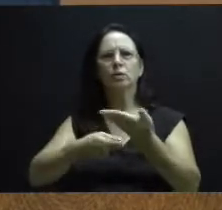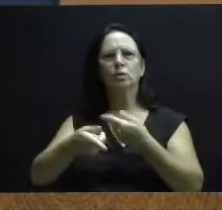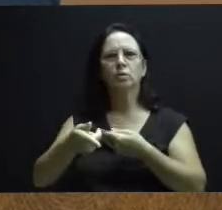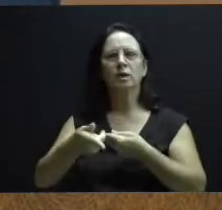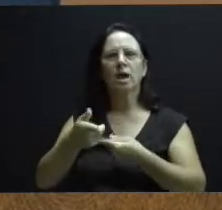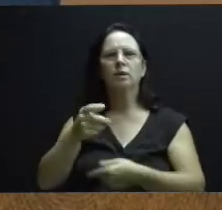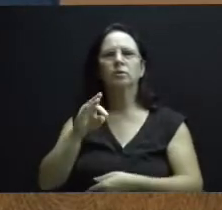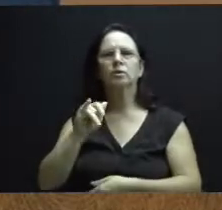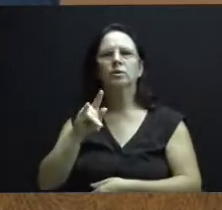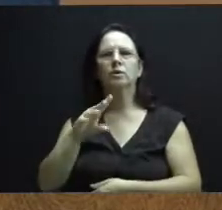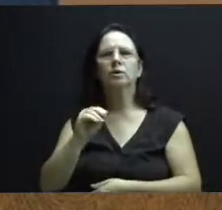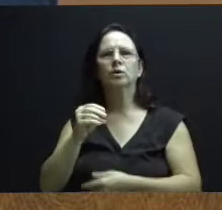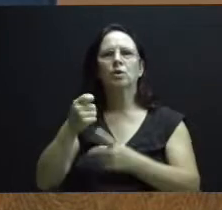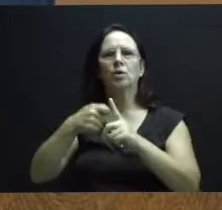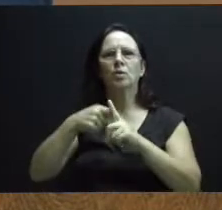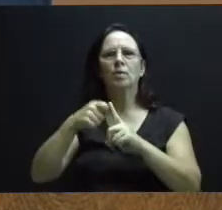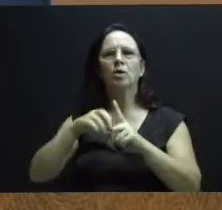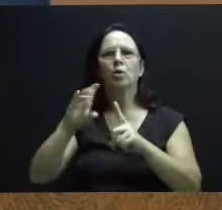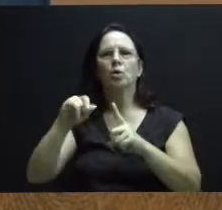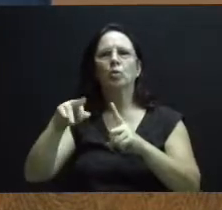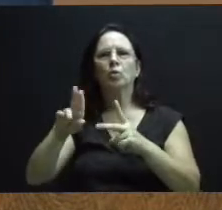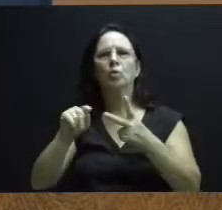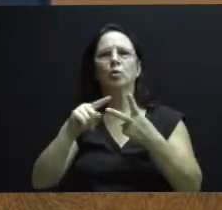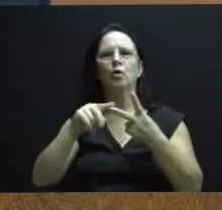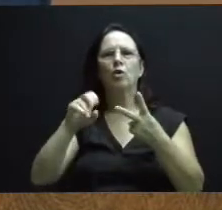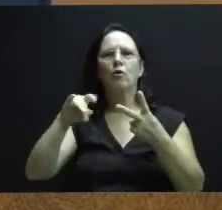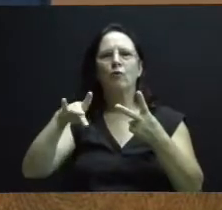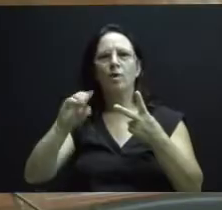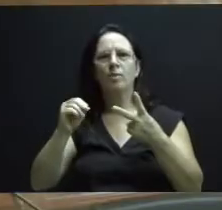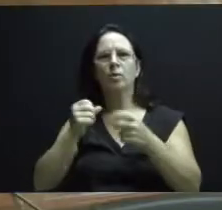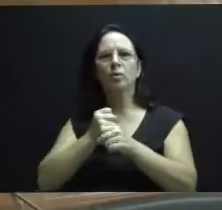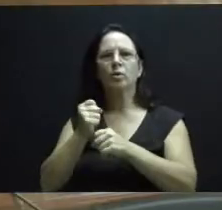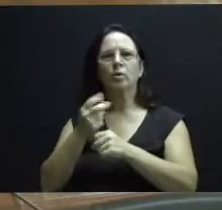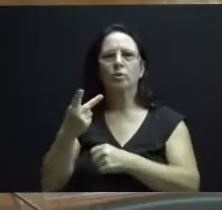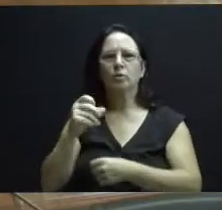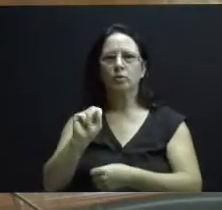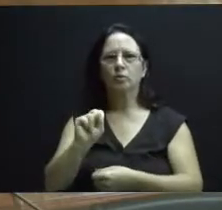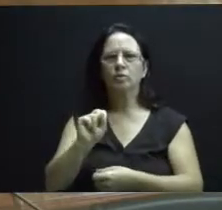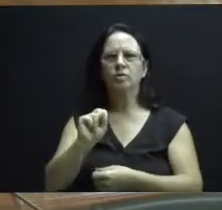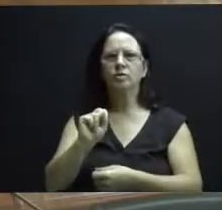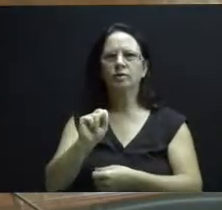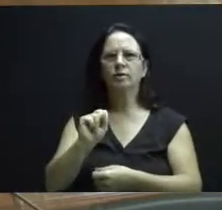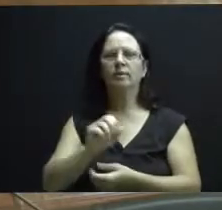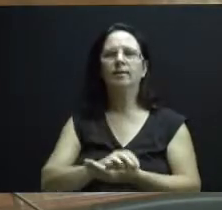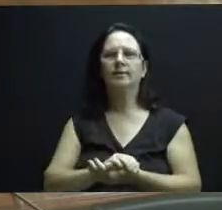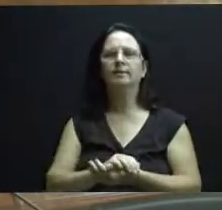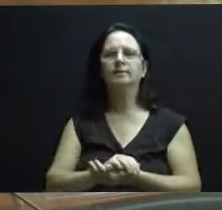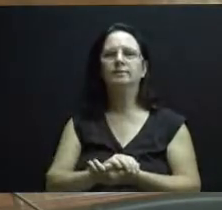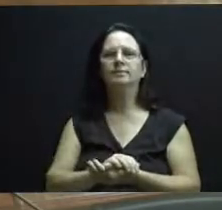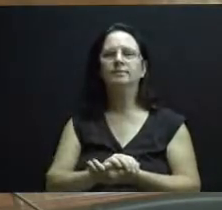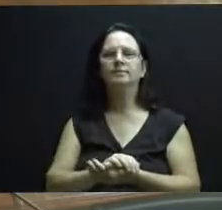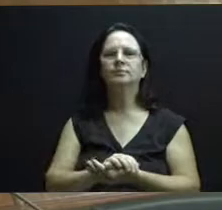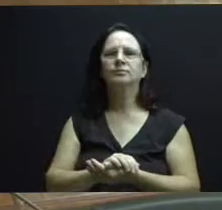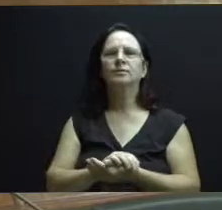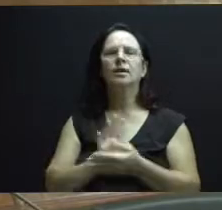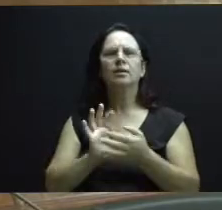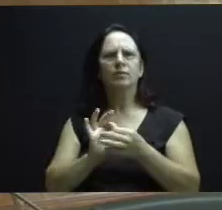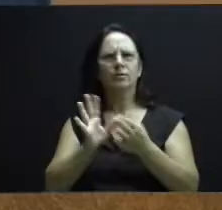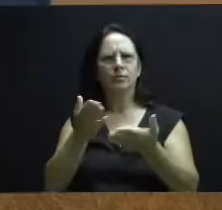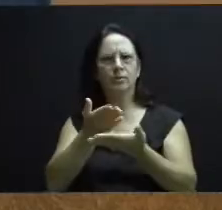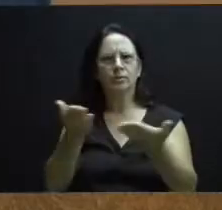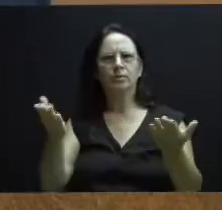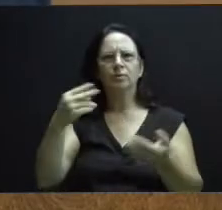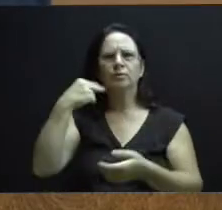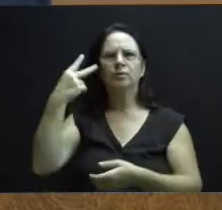executivo referente aos meses de outubro e novembro de 2018 comunico que se encontra à disposição dos senhores vereadores